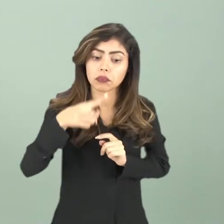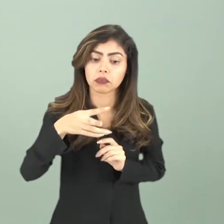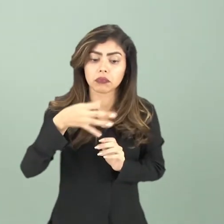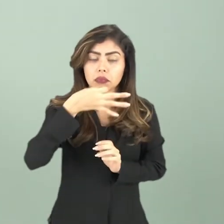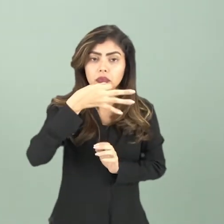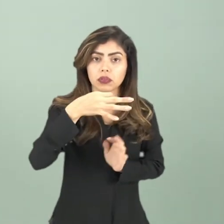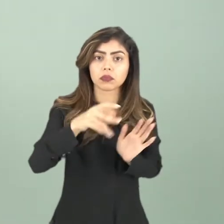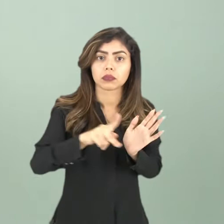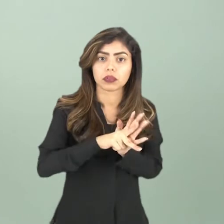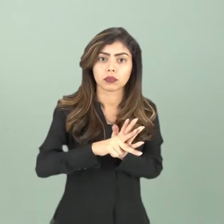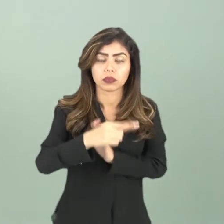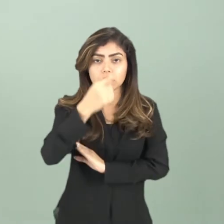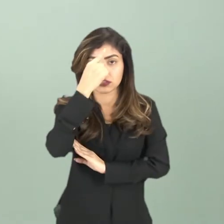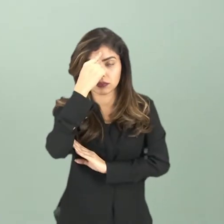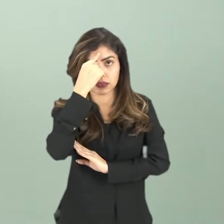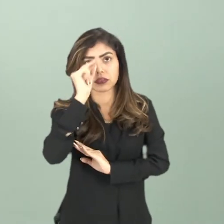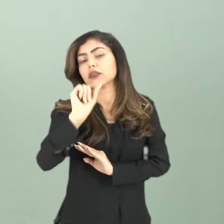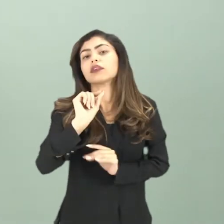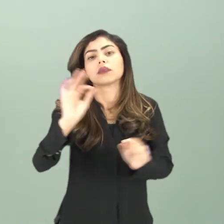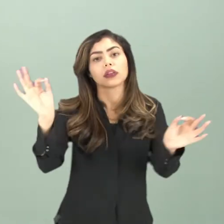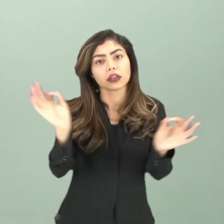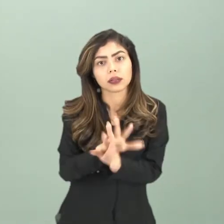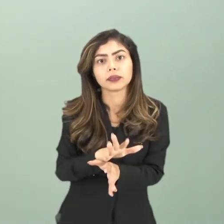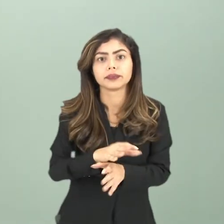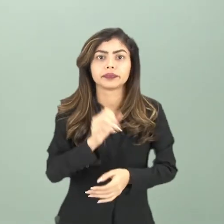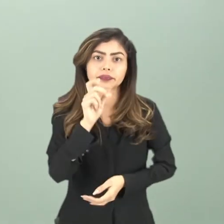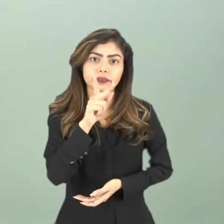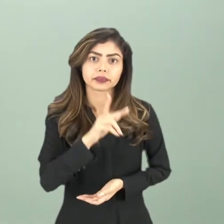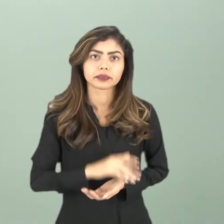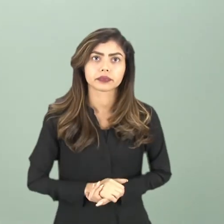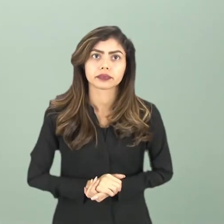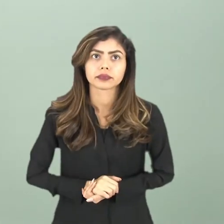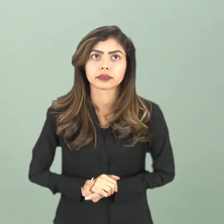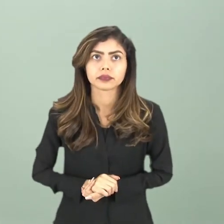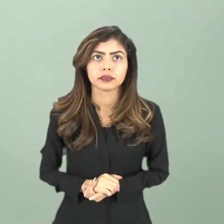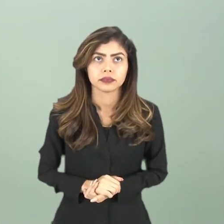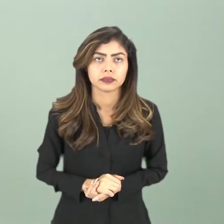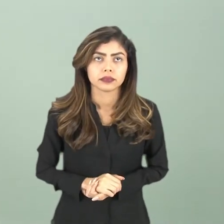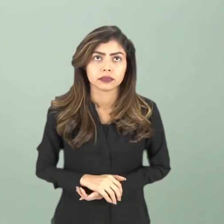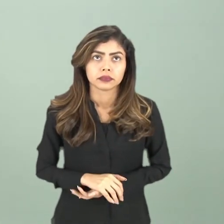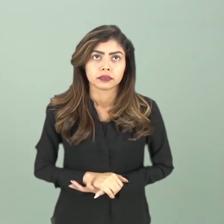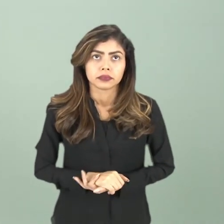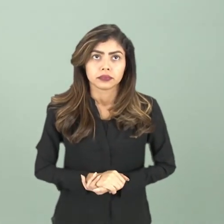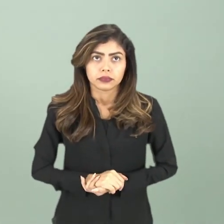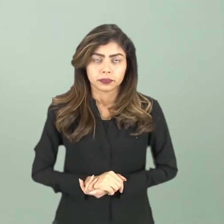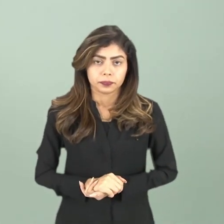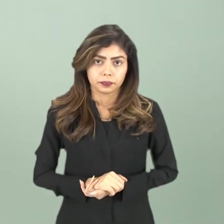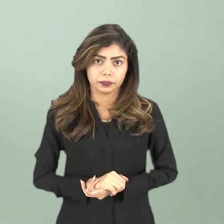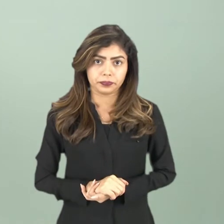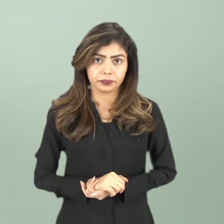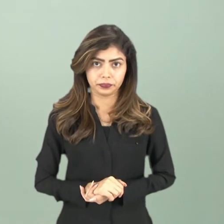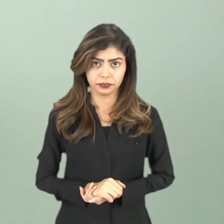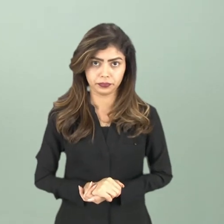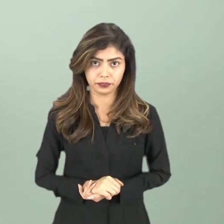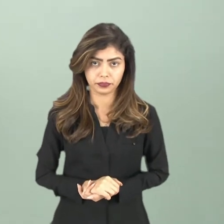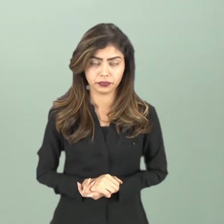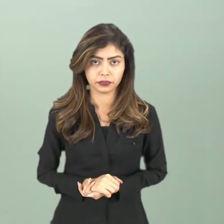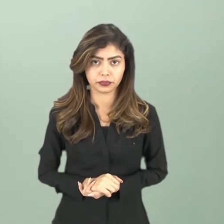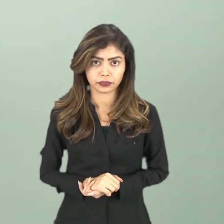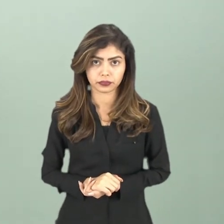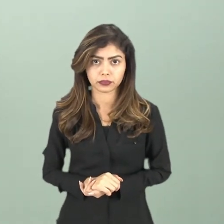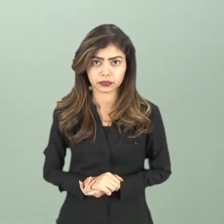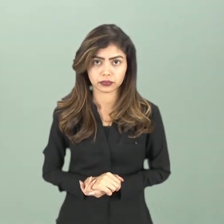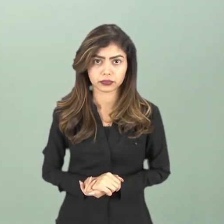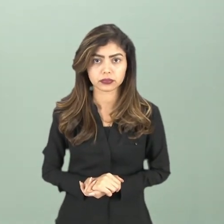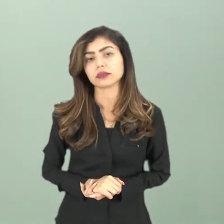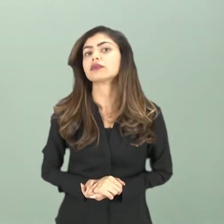seus pensamentos para fazer o encerramento, ok? Vamos para o próximo slide. Então, se